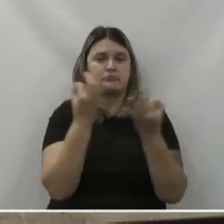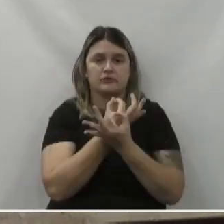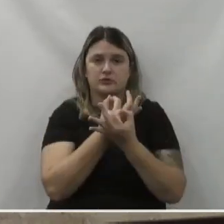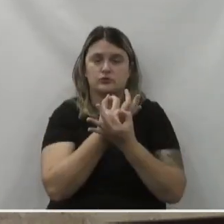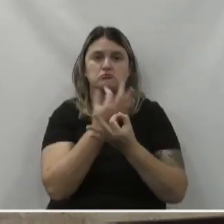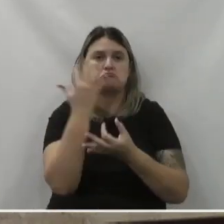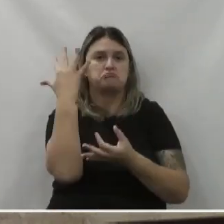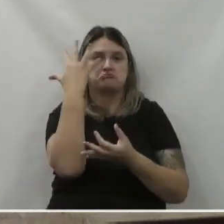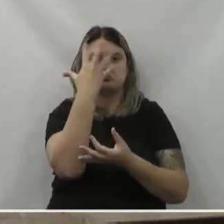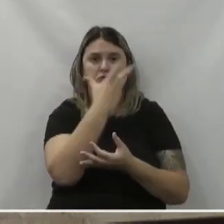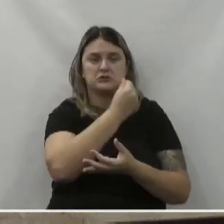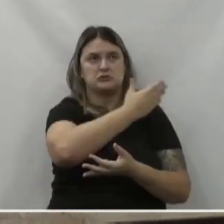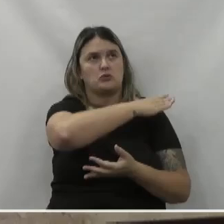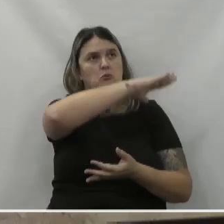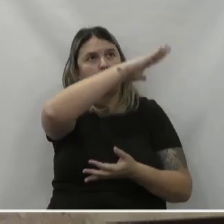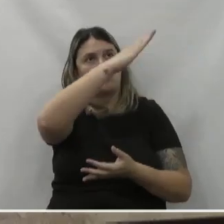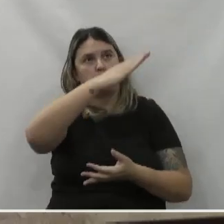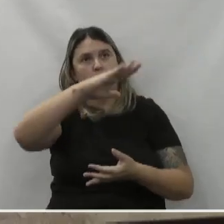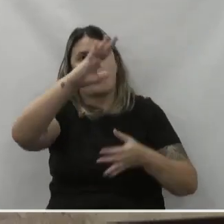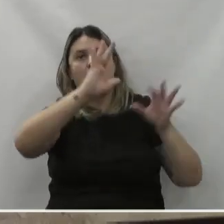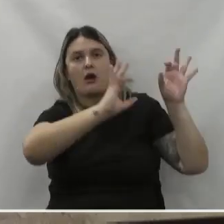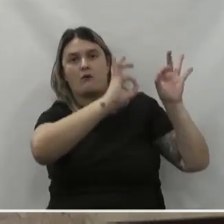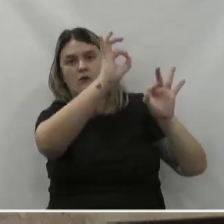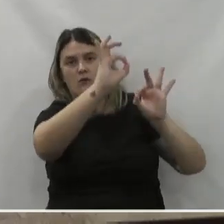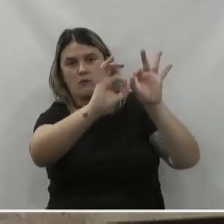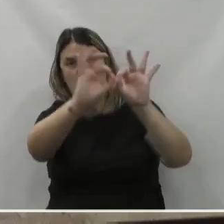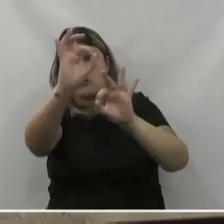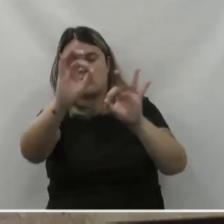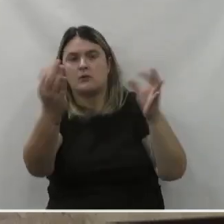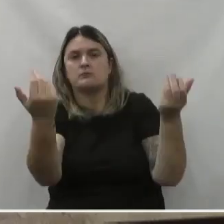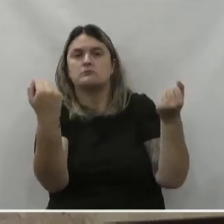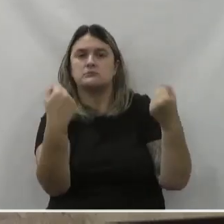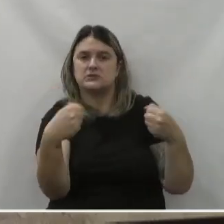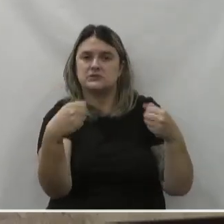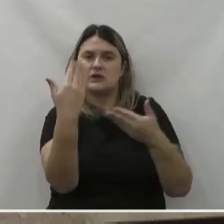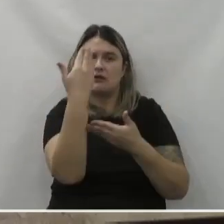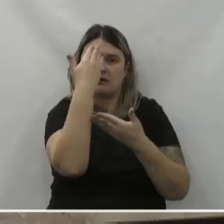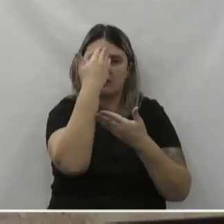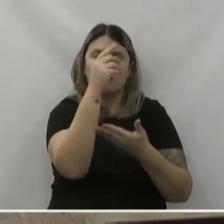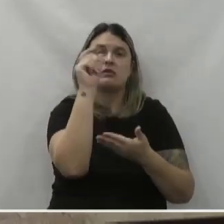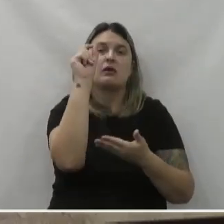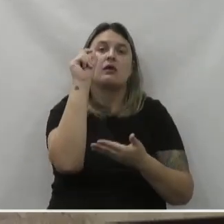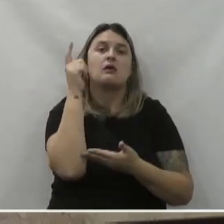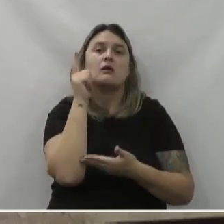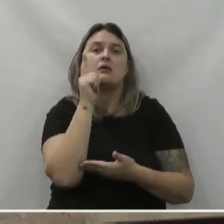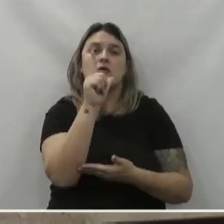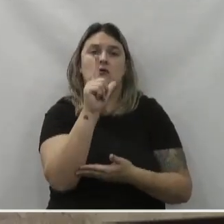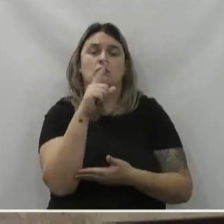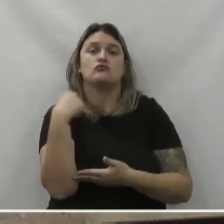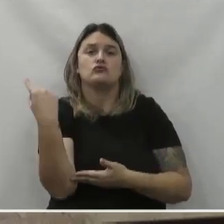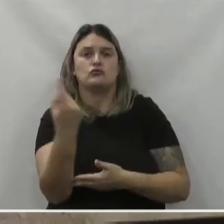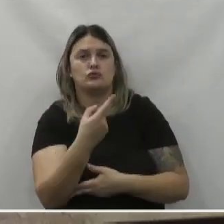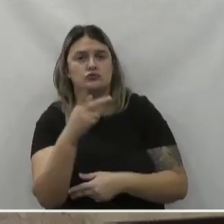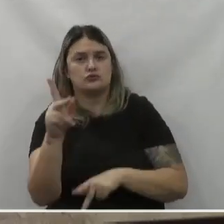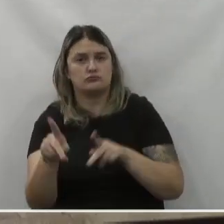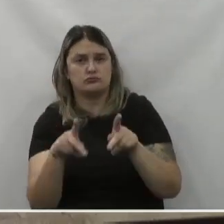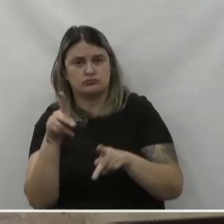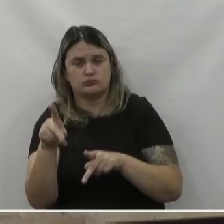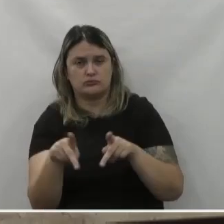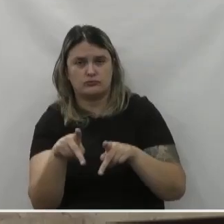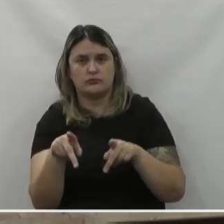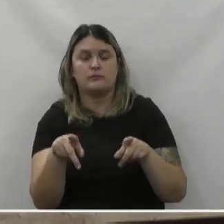belíssima obra, né? Hoje temos que agradecer aí quem ganha é a população,